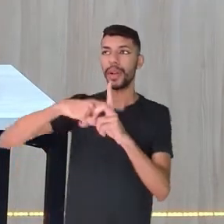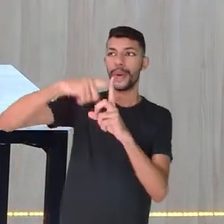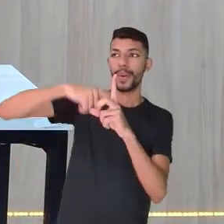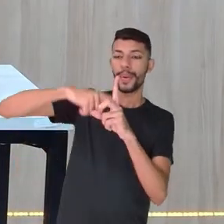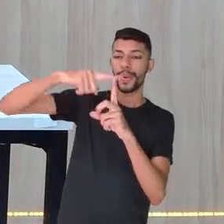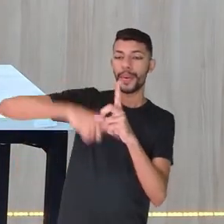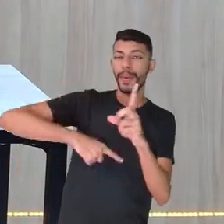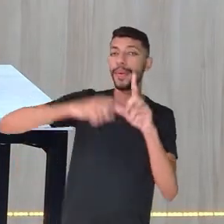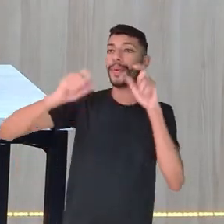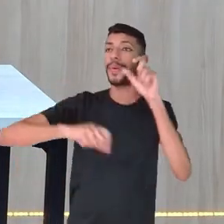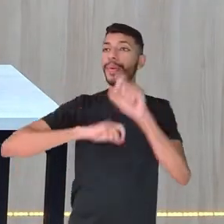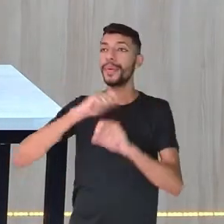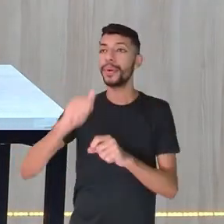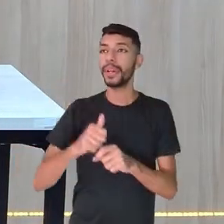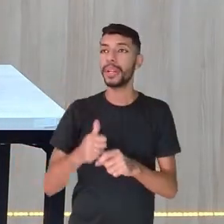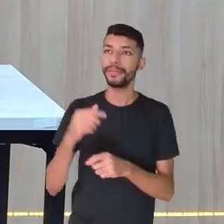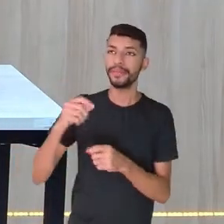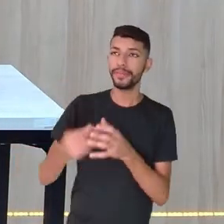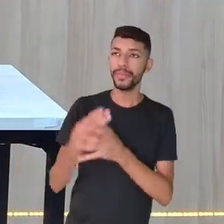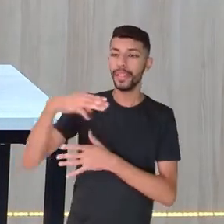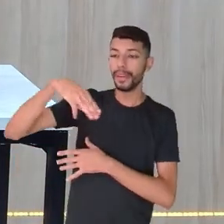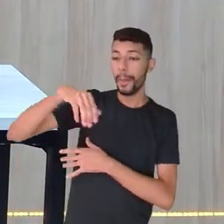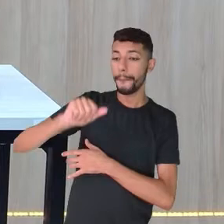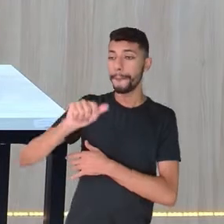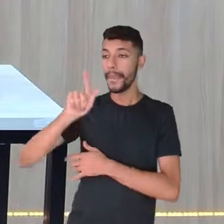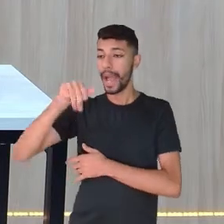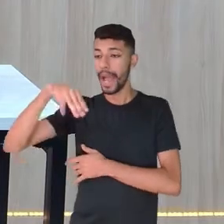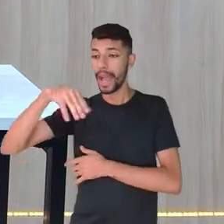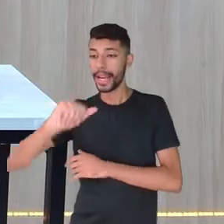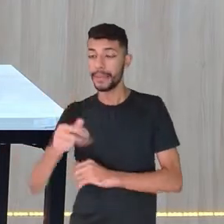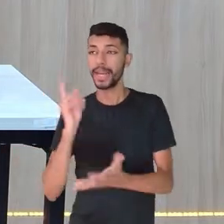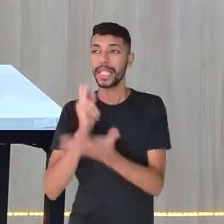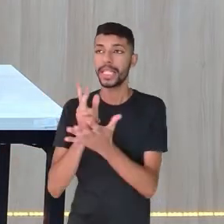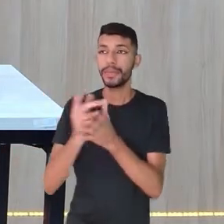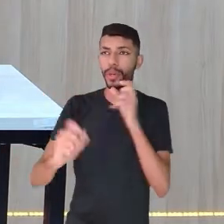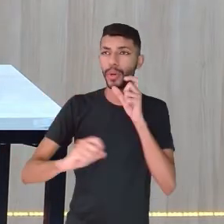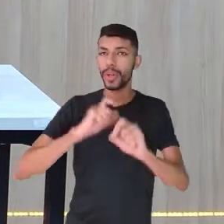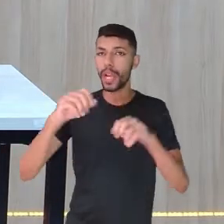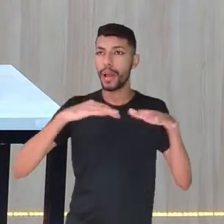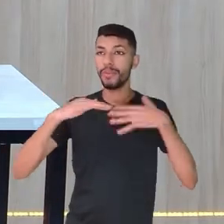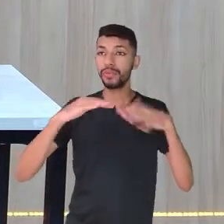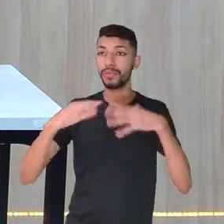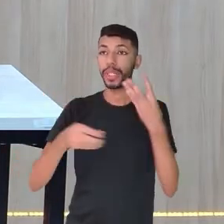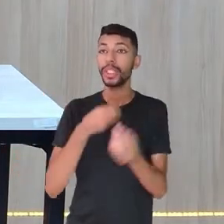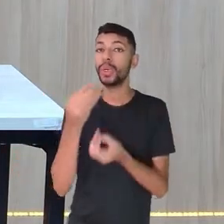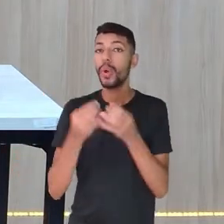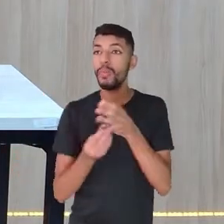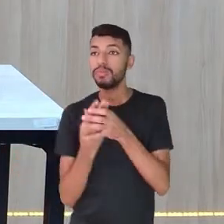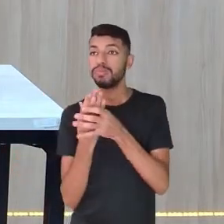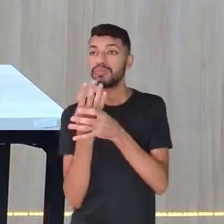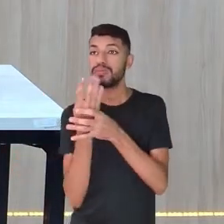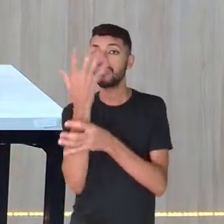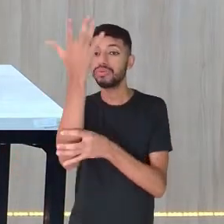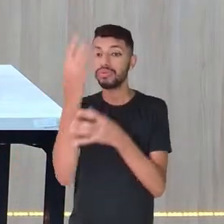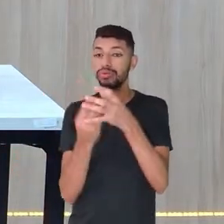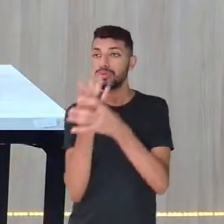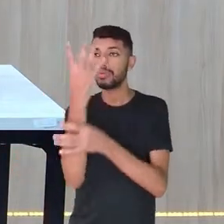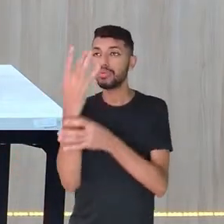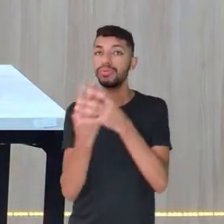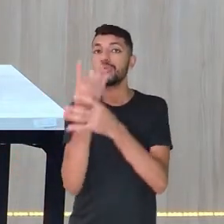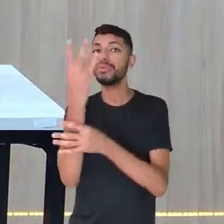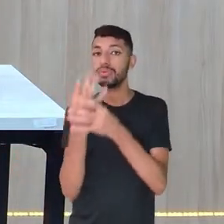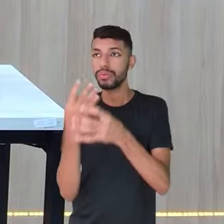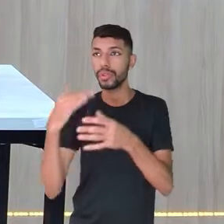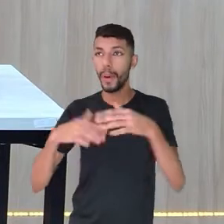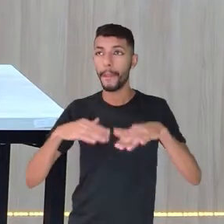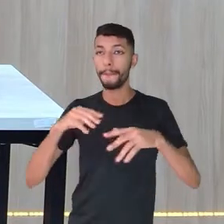em um constante movimento. E esse movimento ele vai ser enviado para fora, né, aí da questão do,